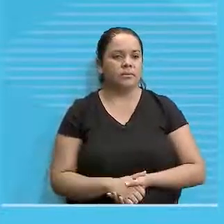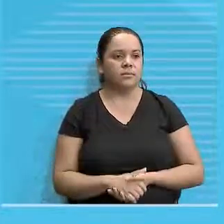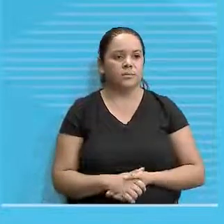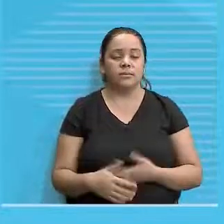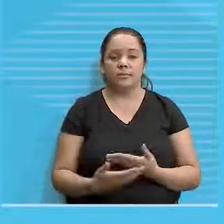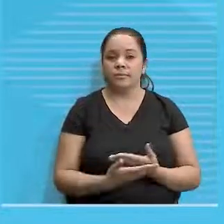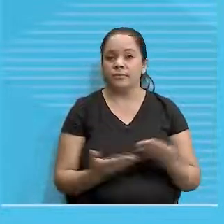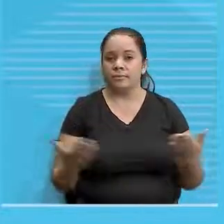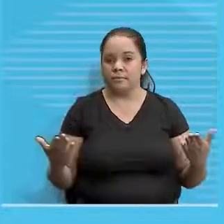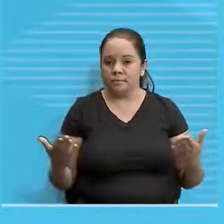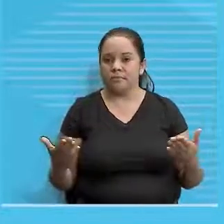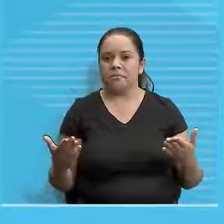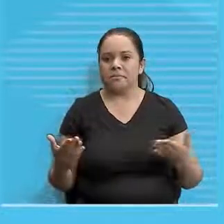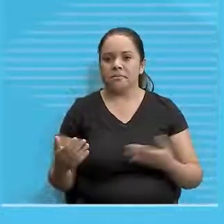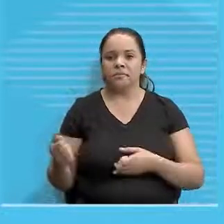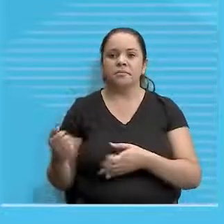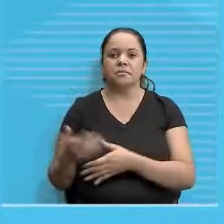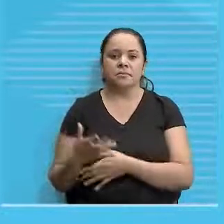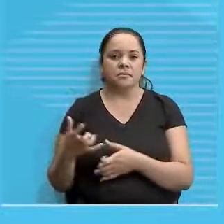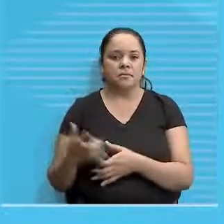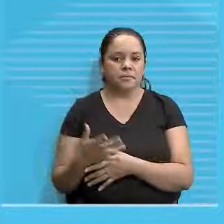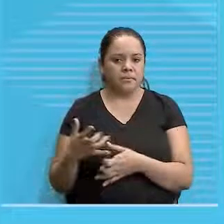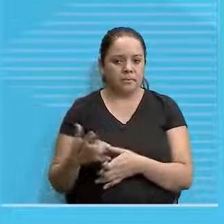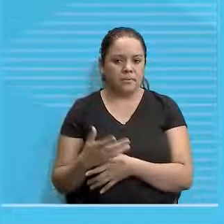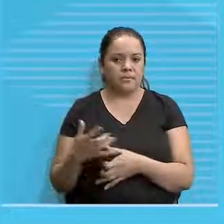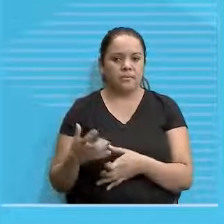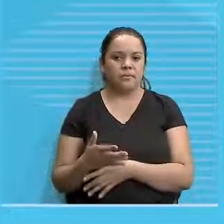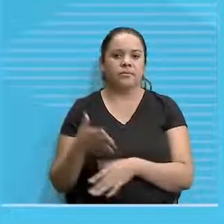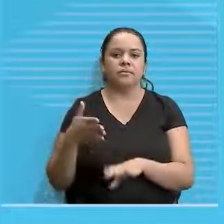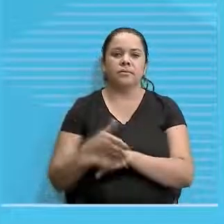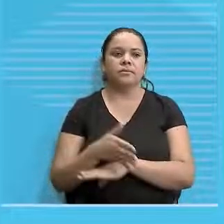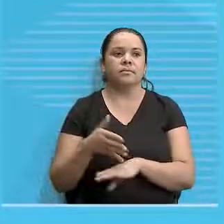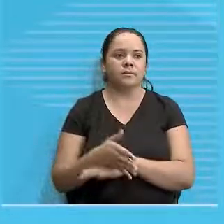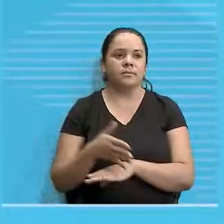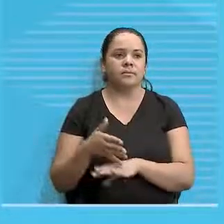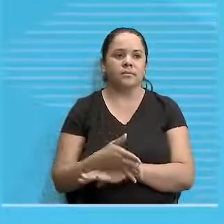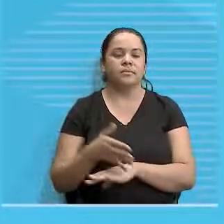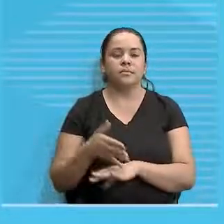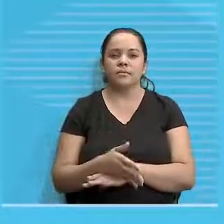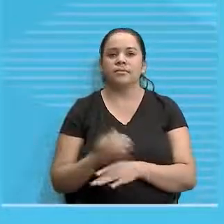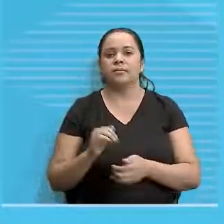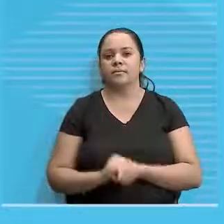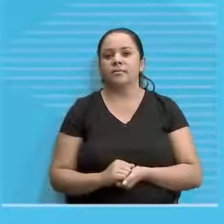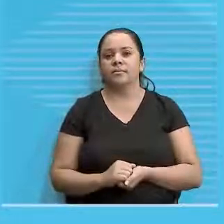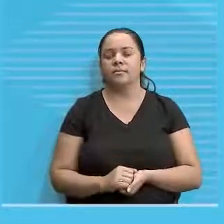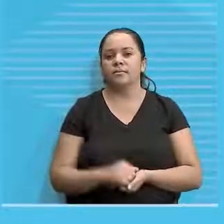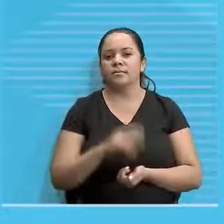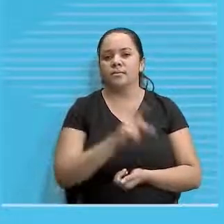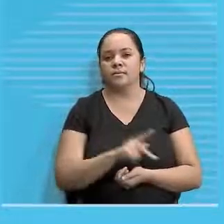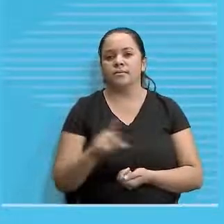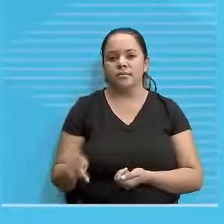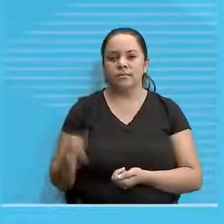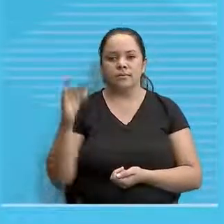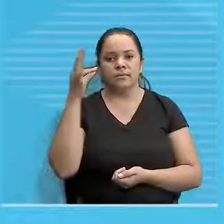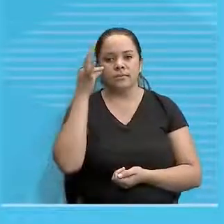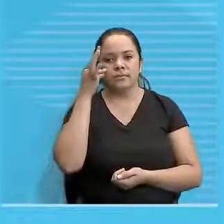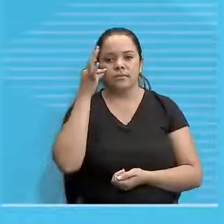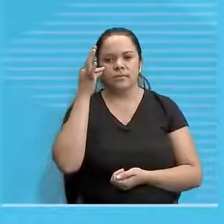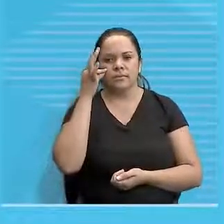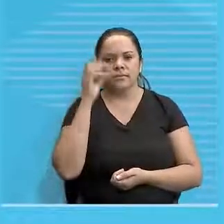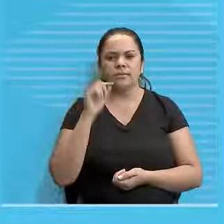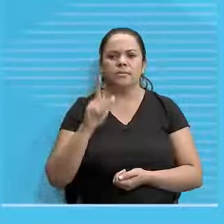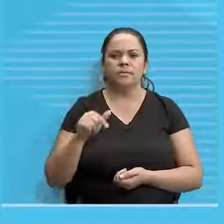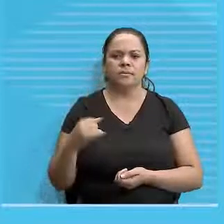estão aqui no nosso bate-papo, vão aparecendo aqui os professores presenciais. Eu sempre digo como é importante